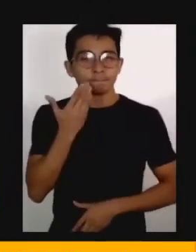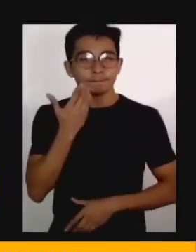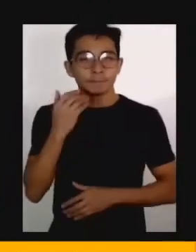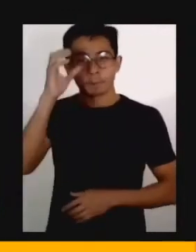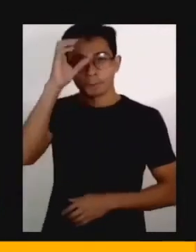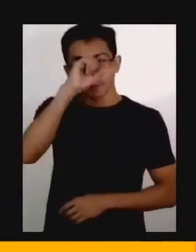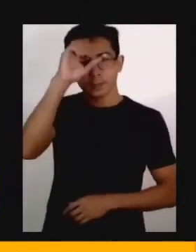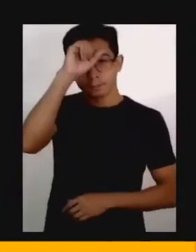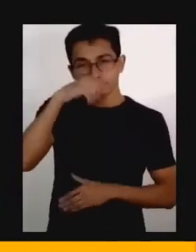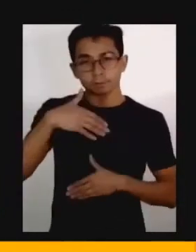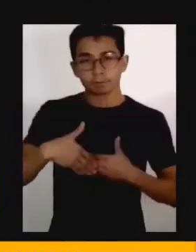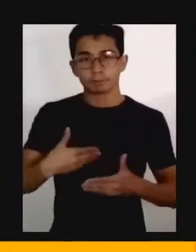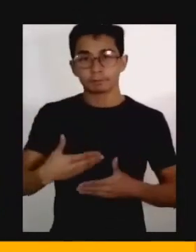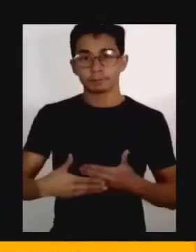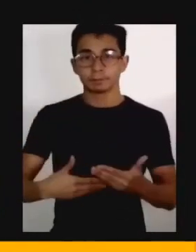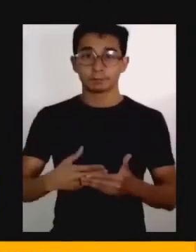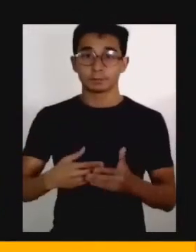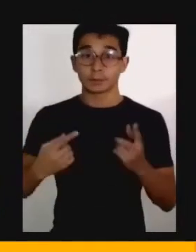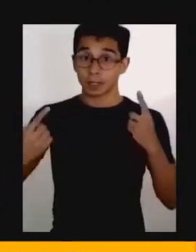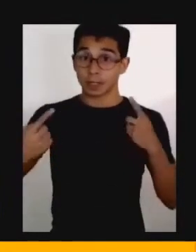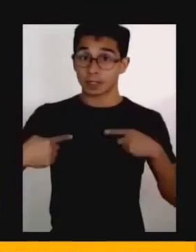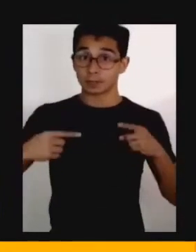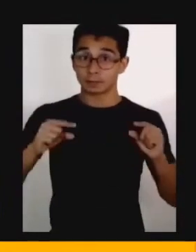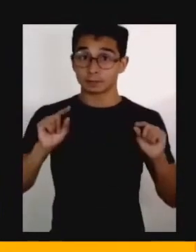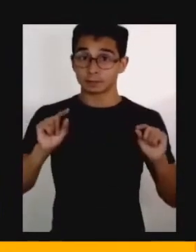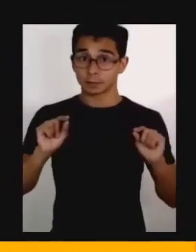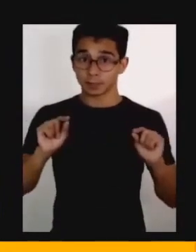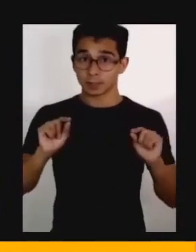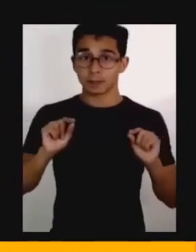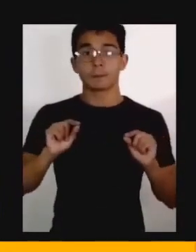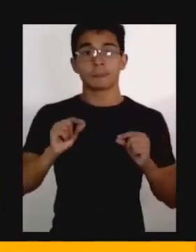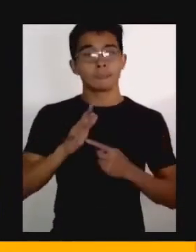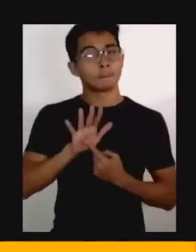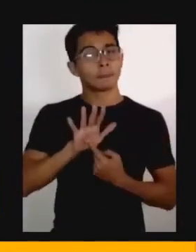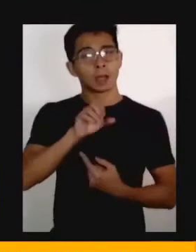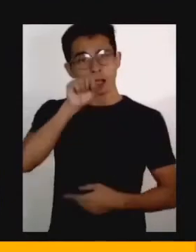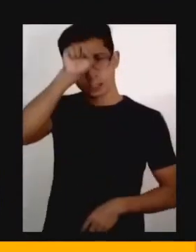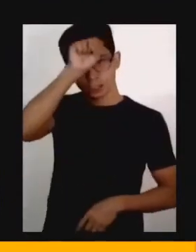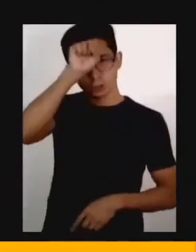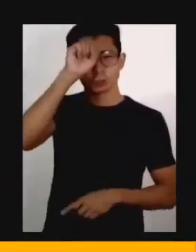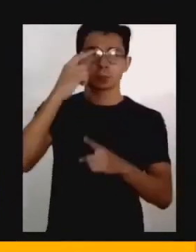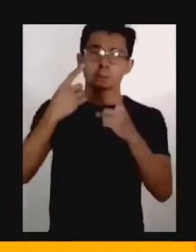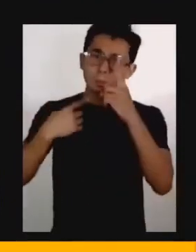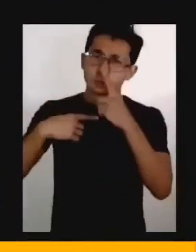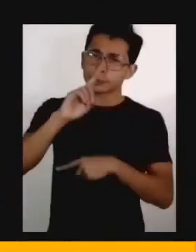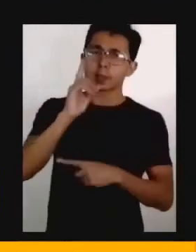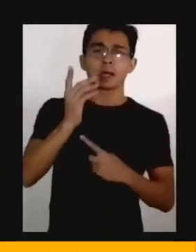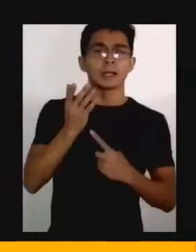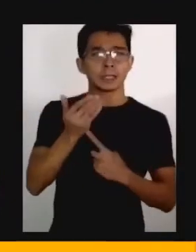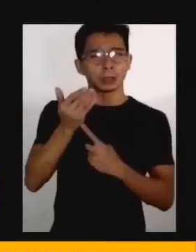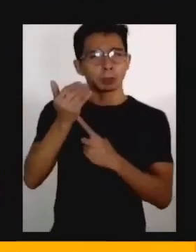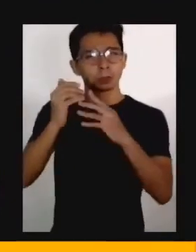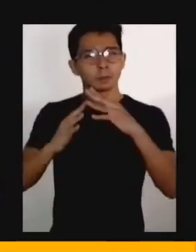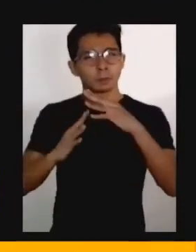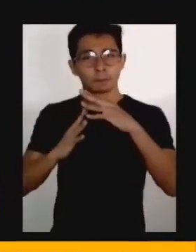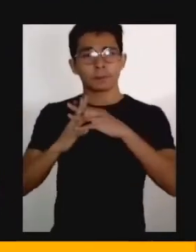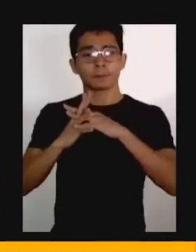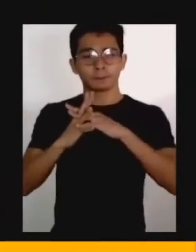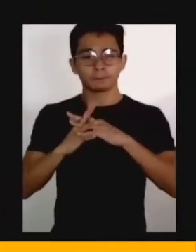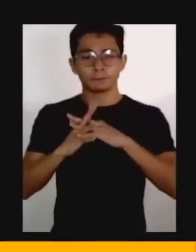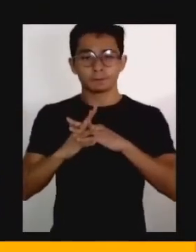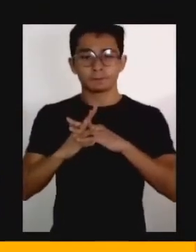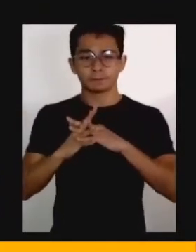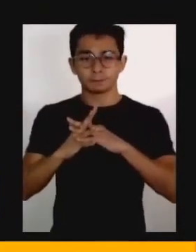é posicionar a Samsung como uma marca inovadora, né, uma marca desejada de tecnologia do mundo, que empodere,